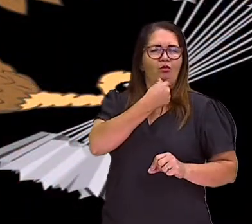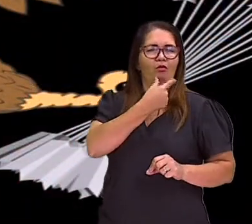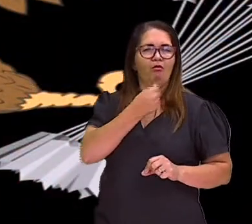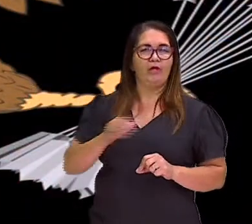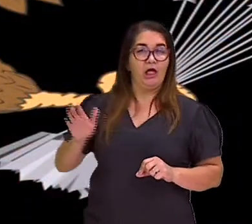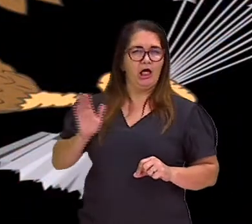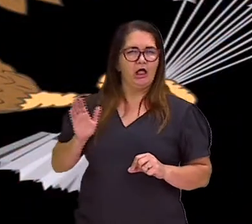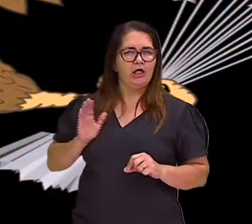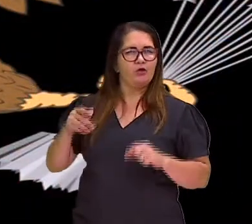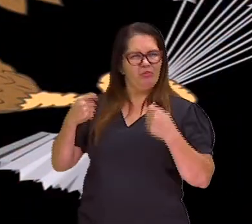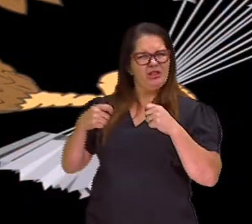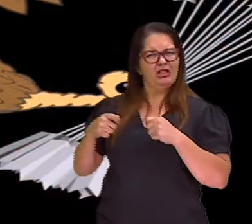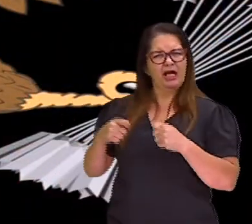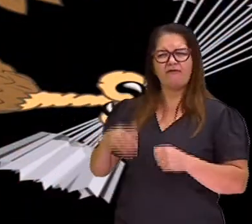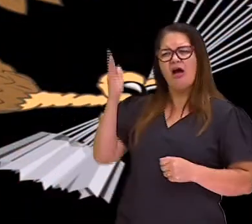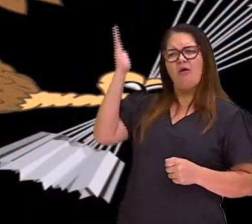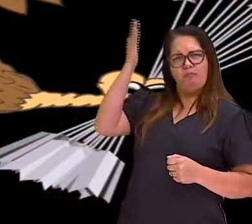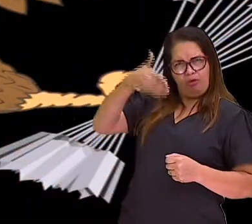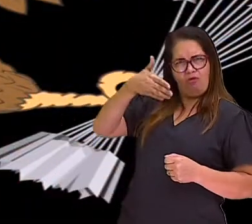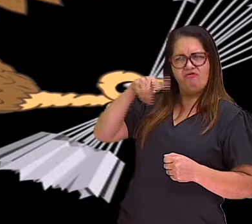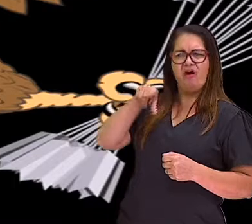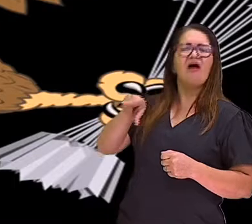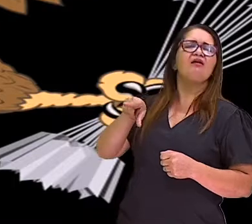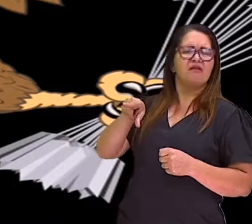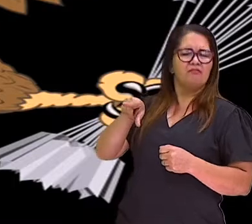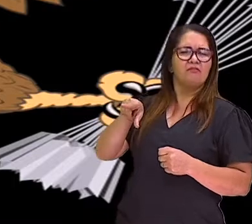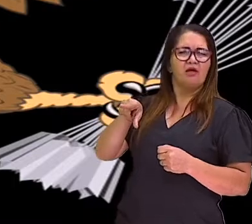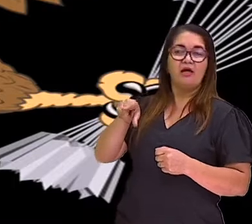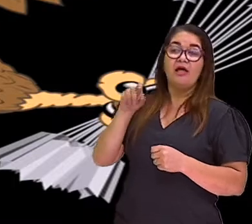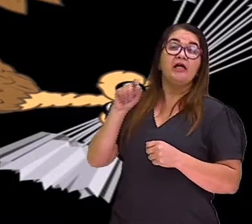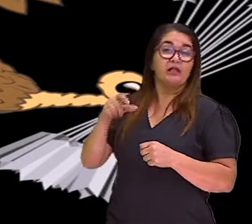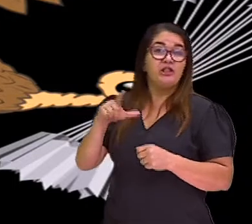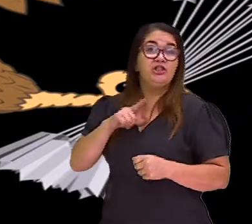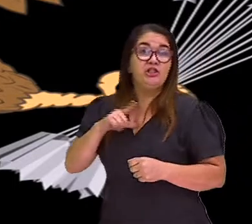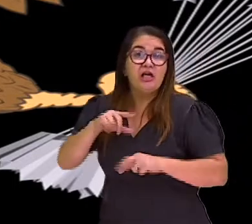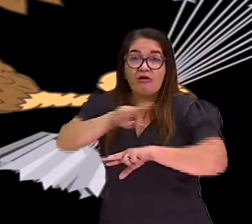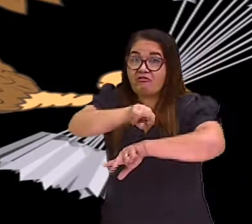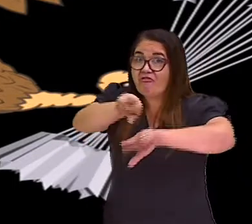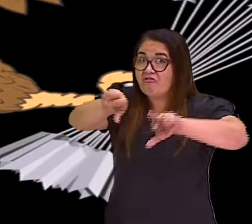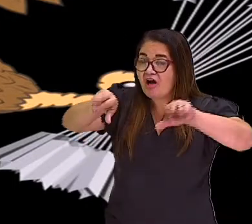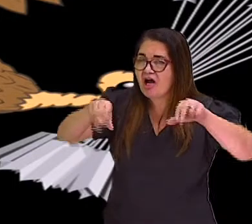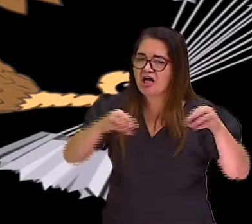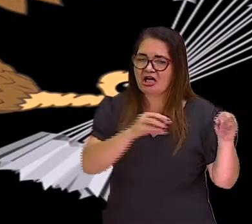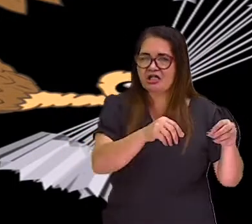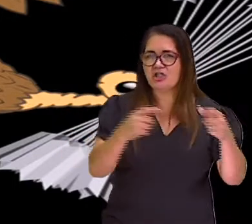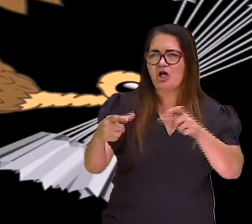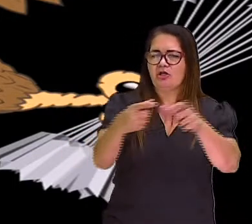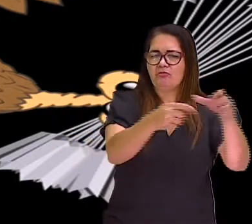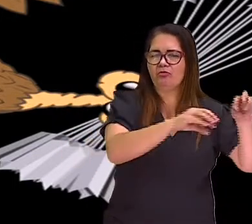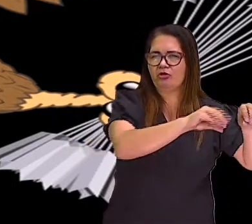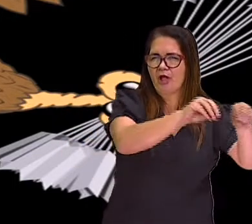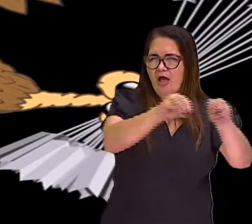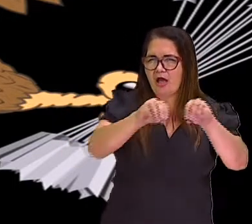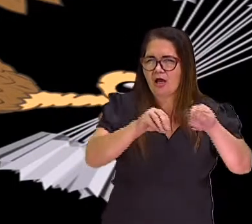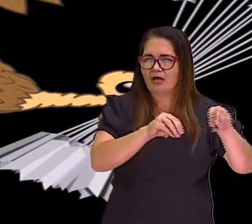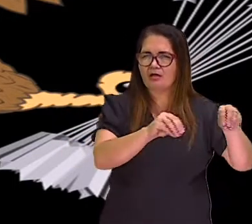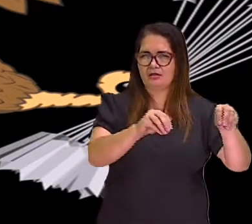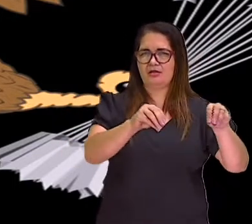uma quantidade mínima de propriedades. Ou seja, o voto era